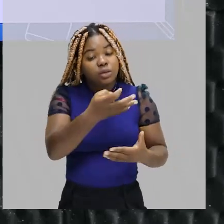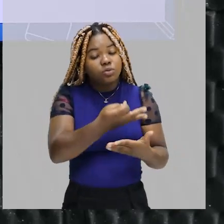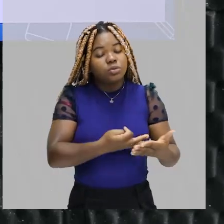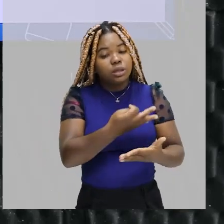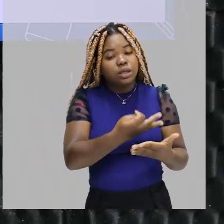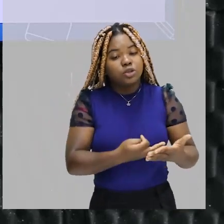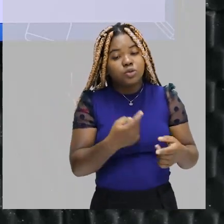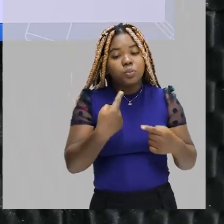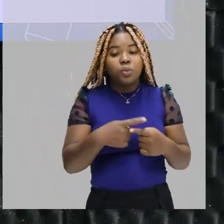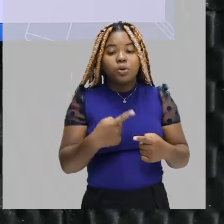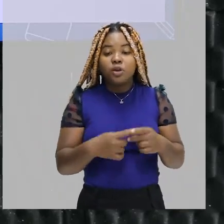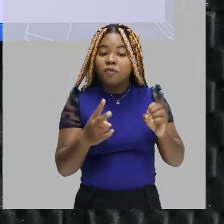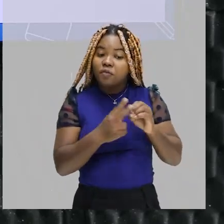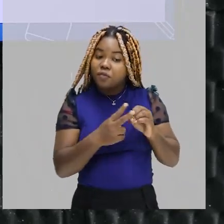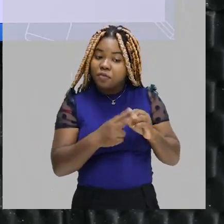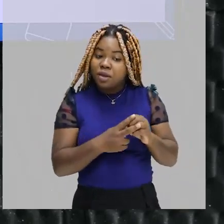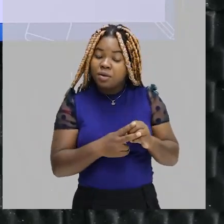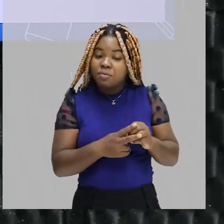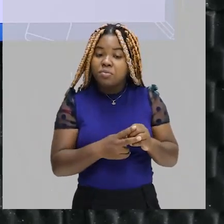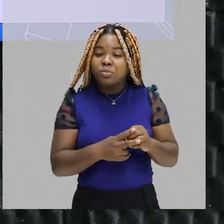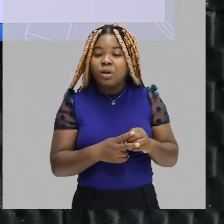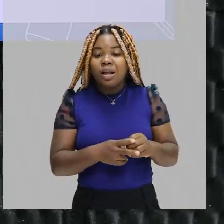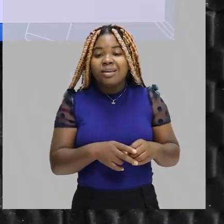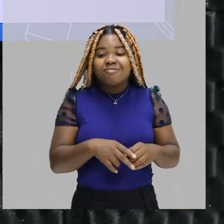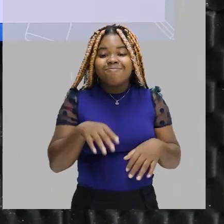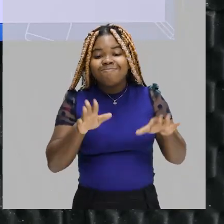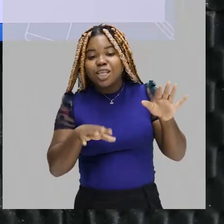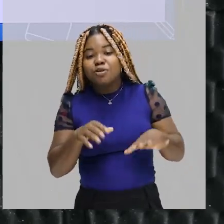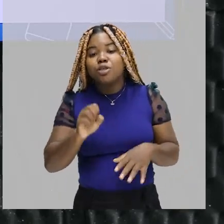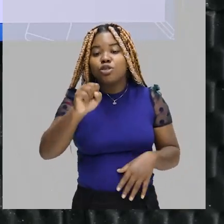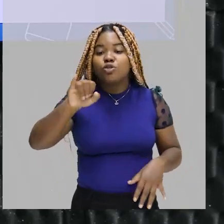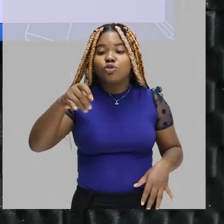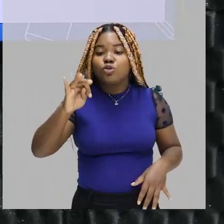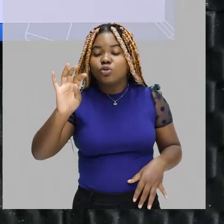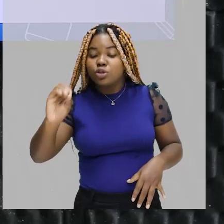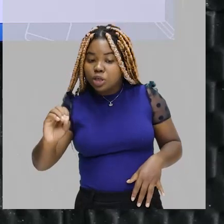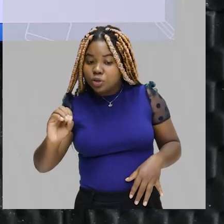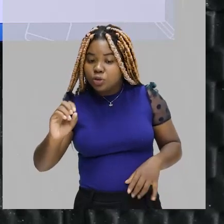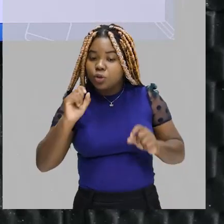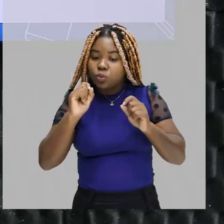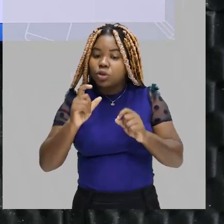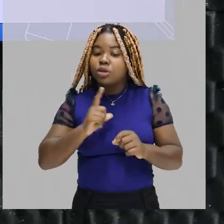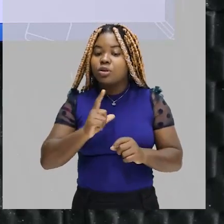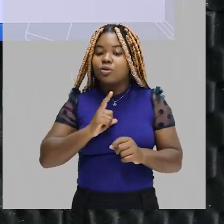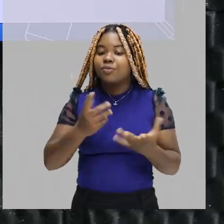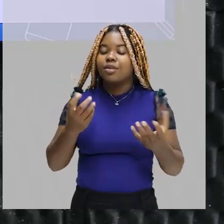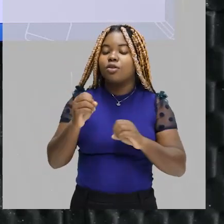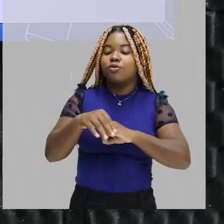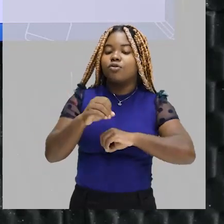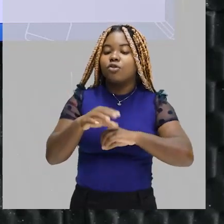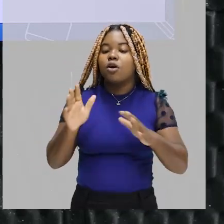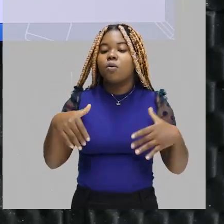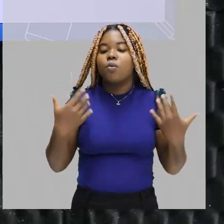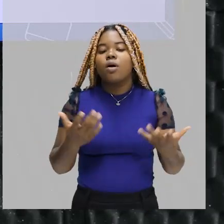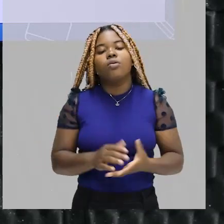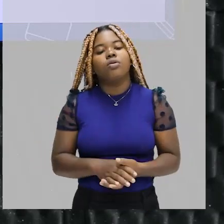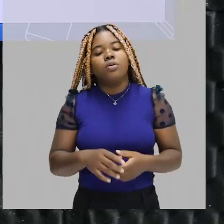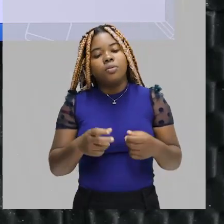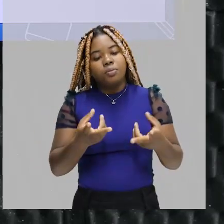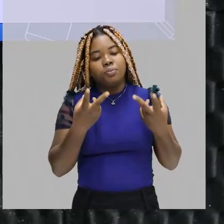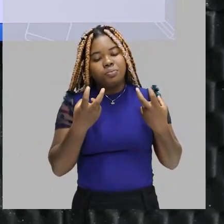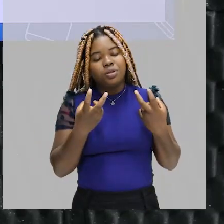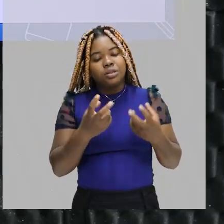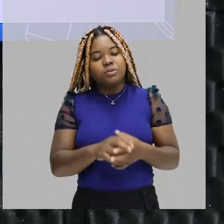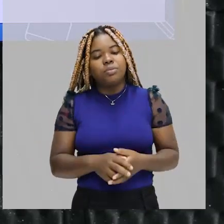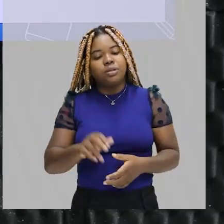a conjugação do verbo vai depender do sujeito, tá bom? Então, o que eu tenho que fazer? Eu tenho que analisar as alternativas que